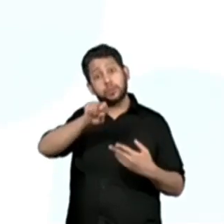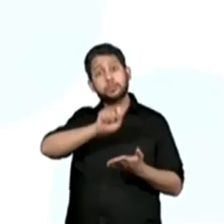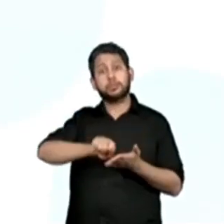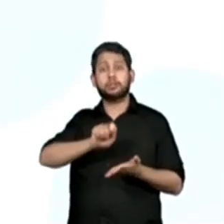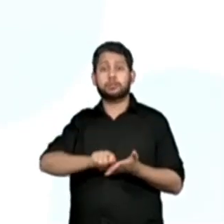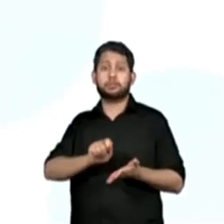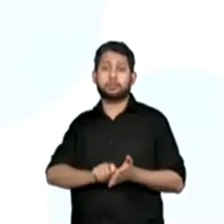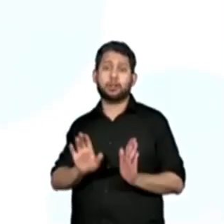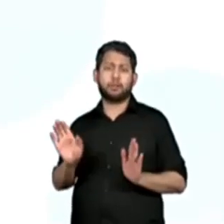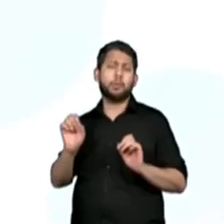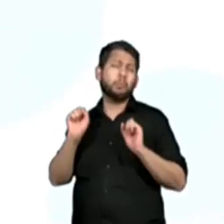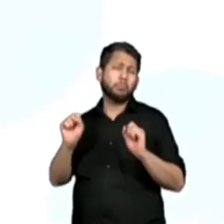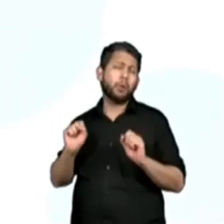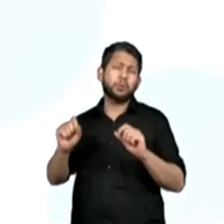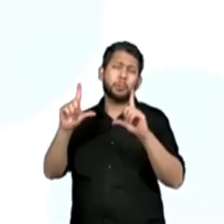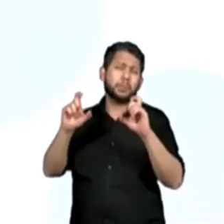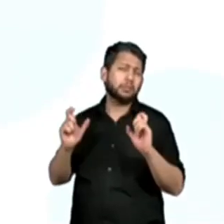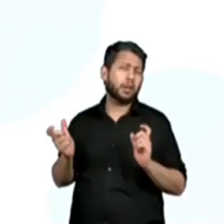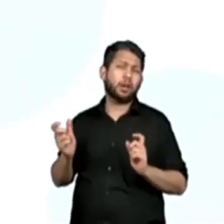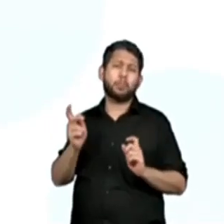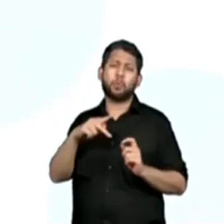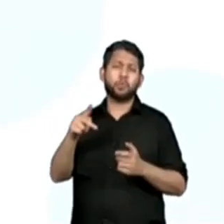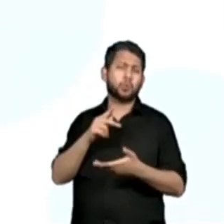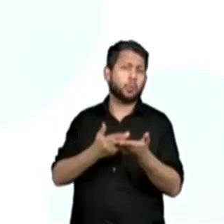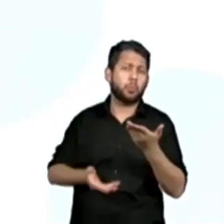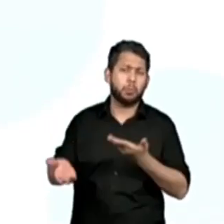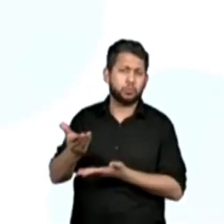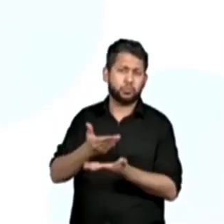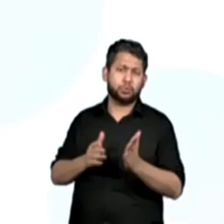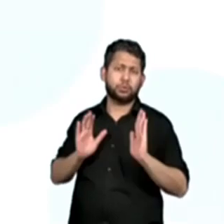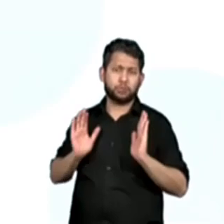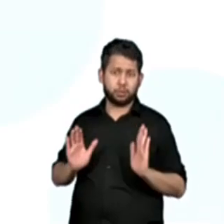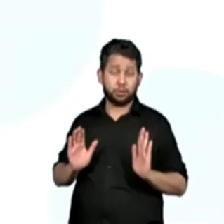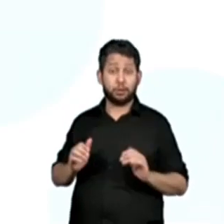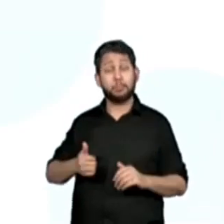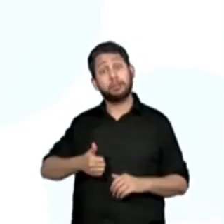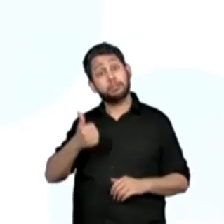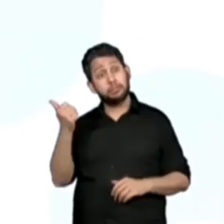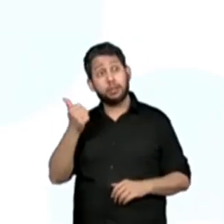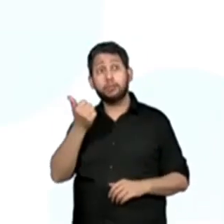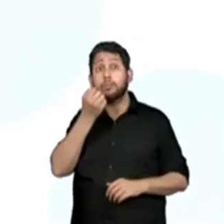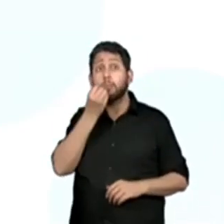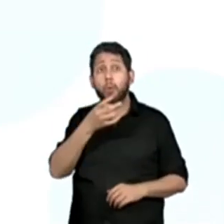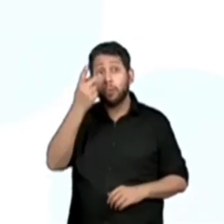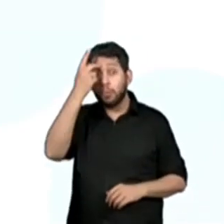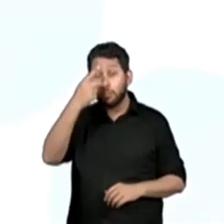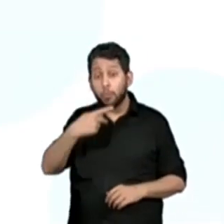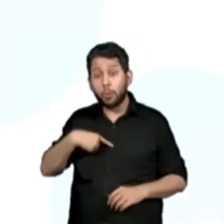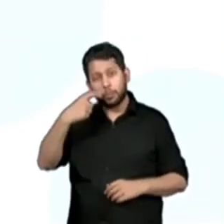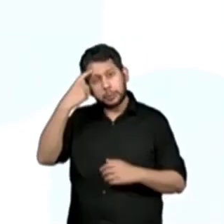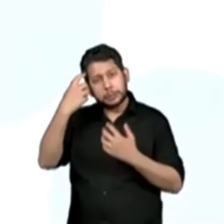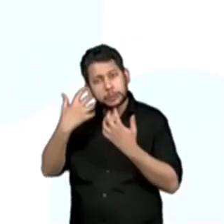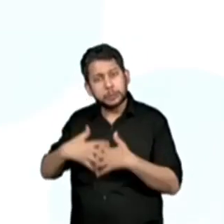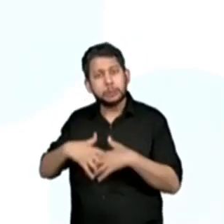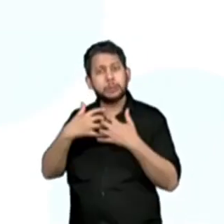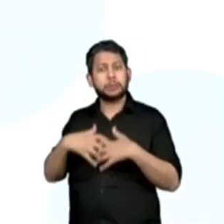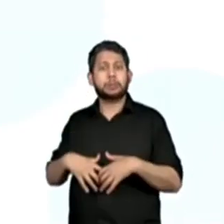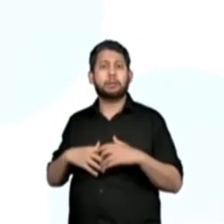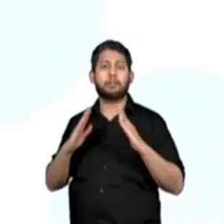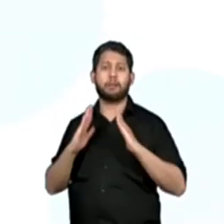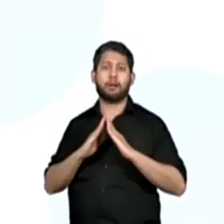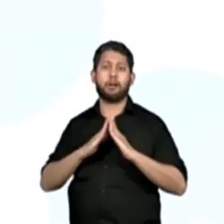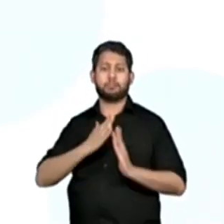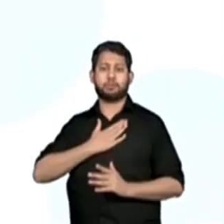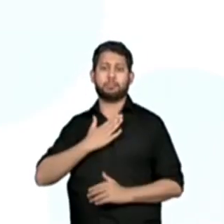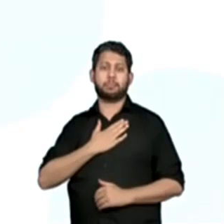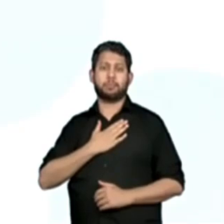registro rápido, só para printar, para os pros compartilharem. Mas o legal dessa análise é que vocês possam fazer em